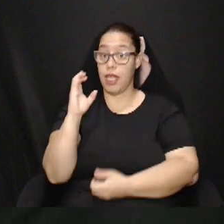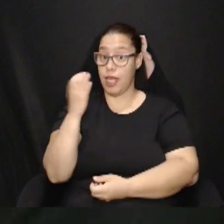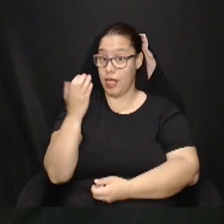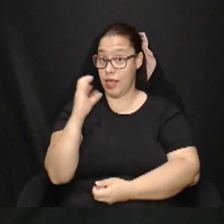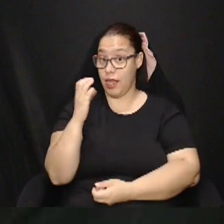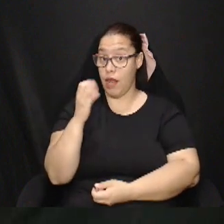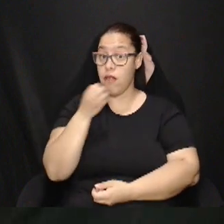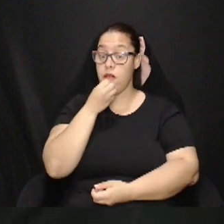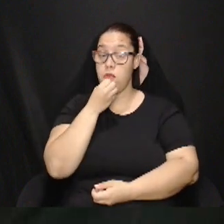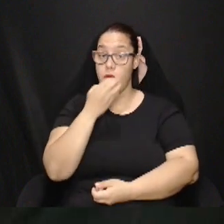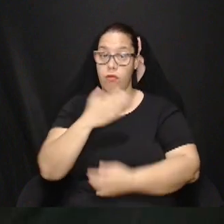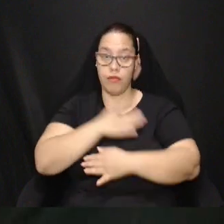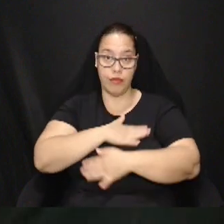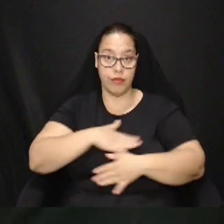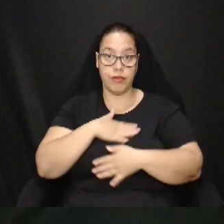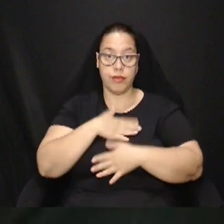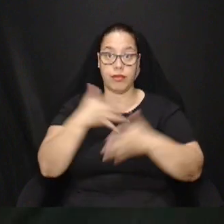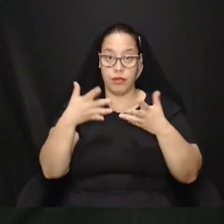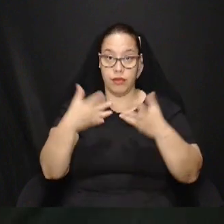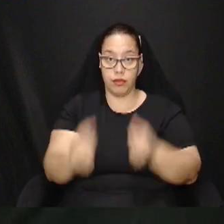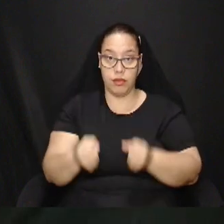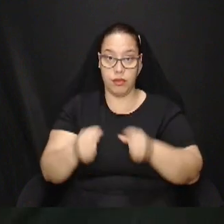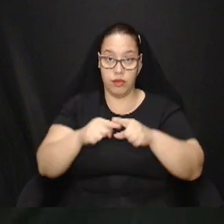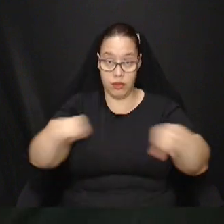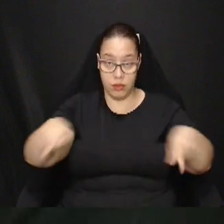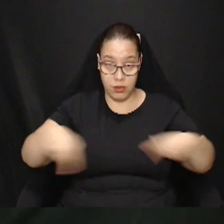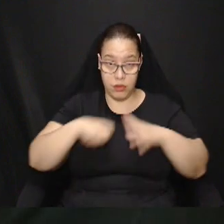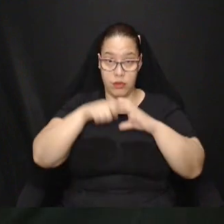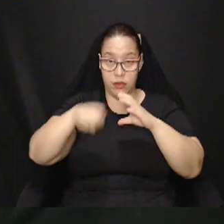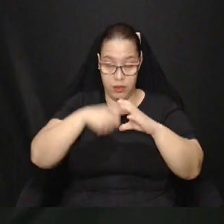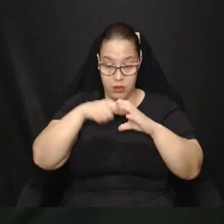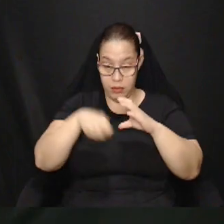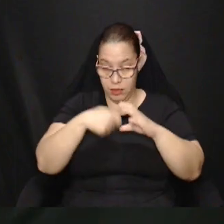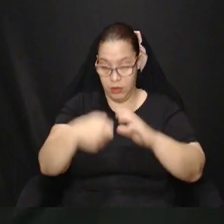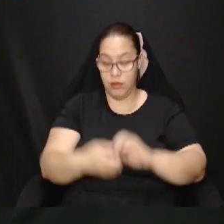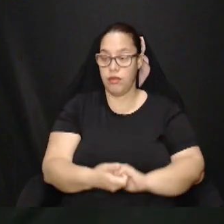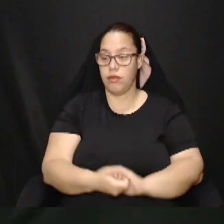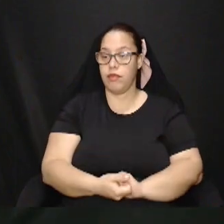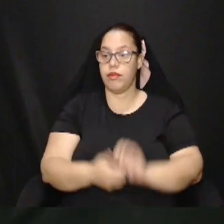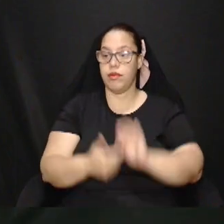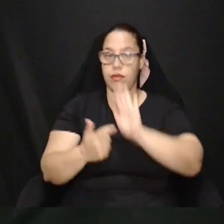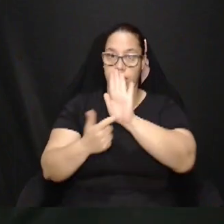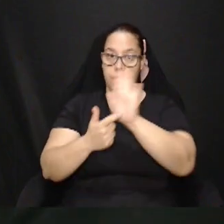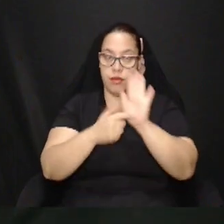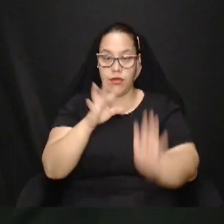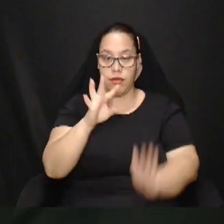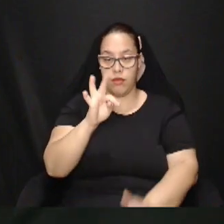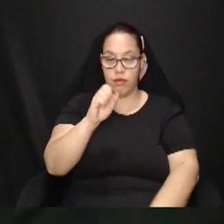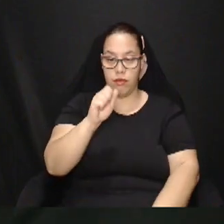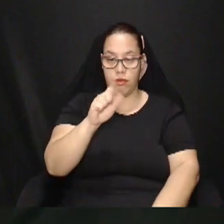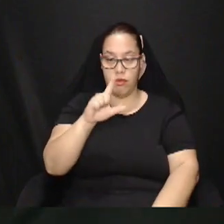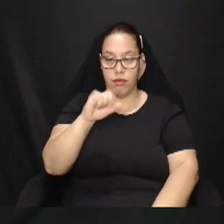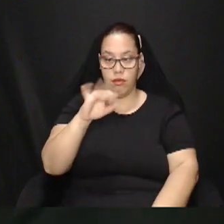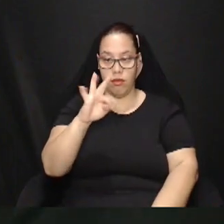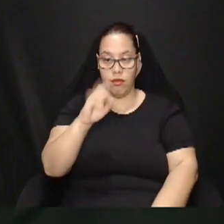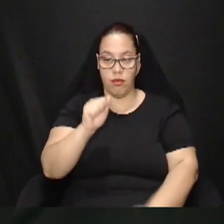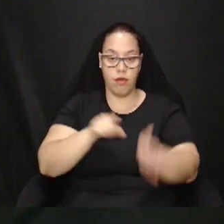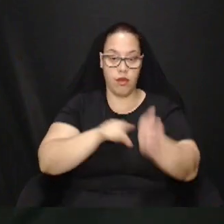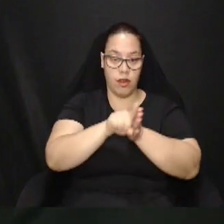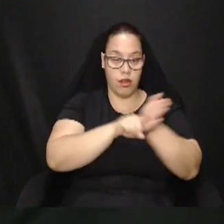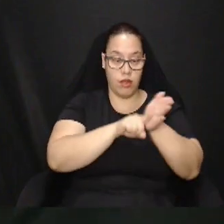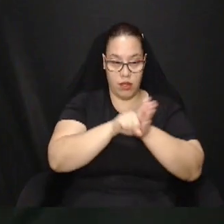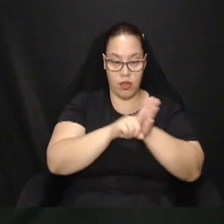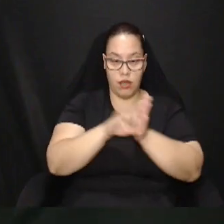prazer receber aqui no Estúdio Câmara, vamos apresentar a Thalita Azevedo, ela é pesquisadora, antropóloga e fundadora